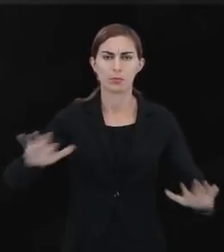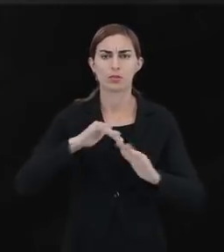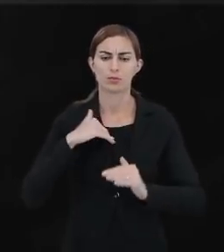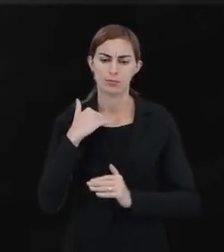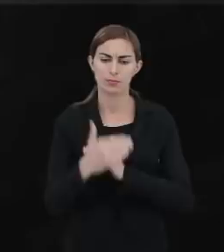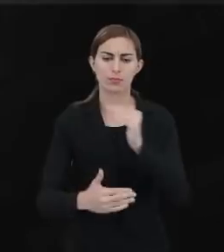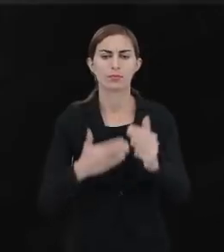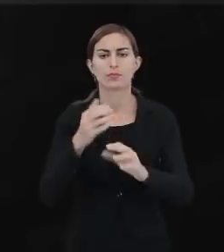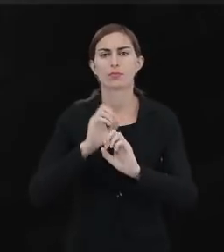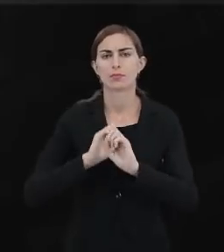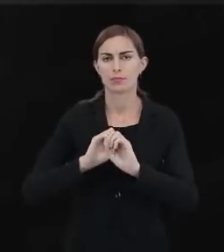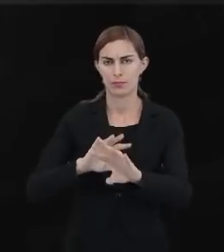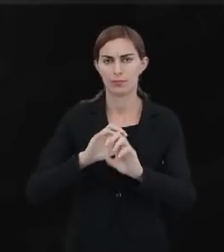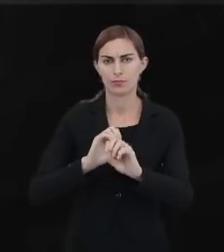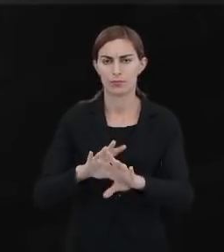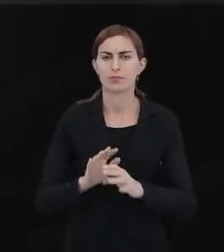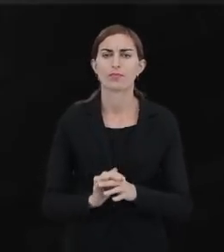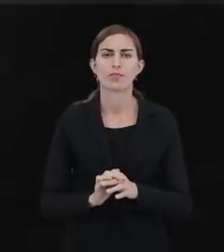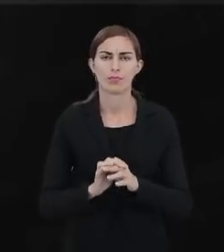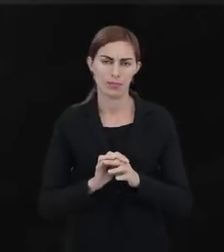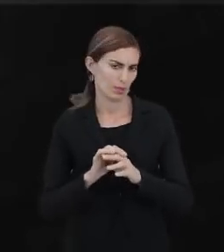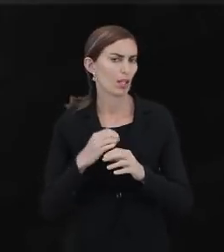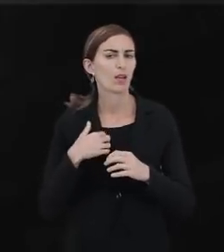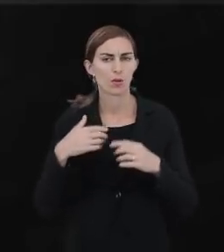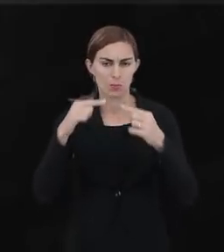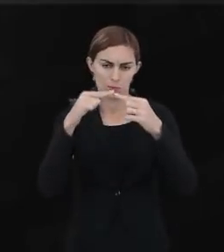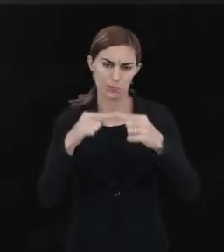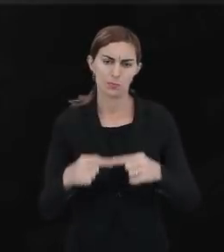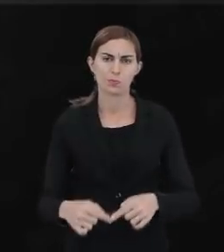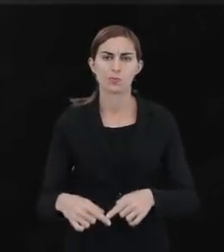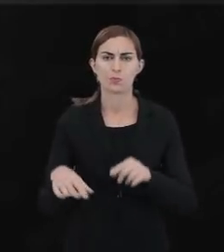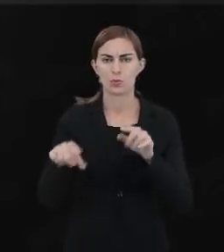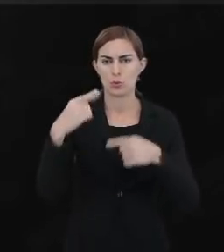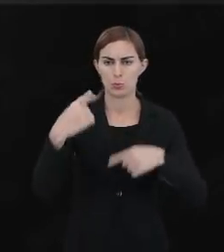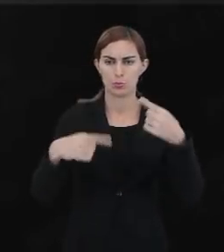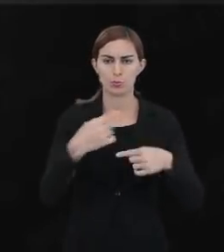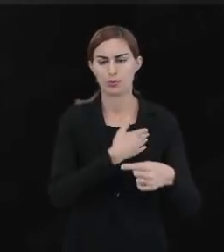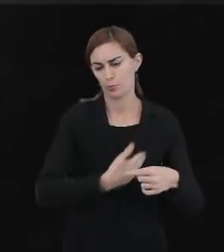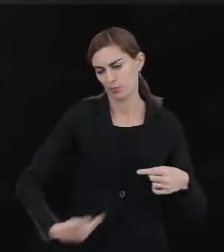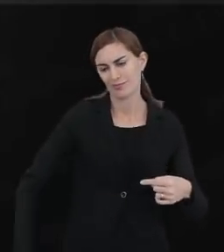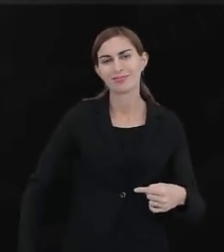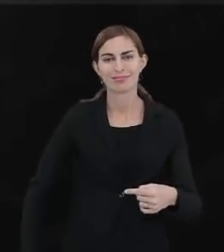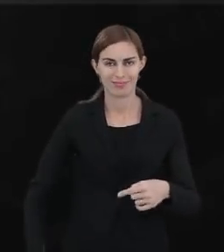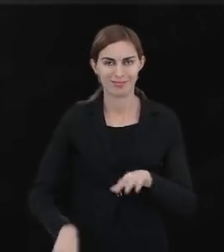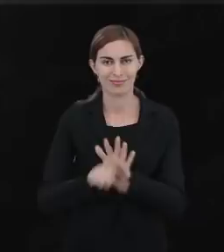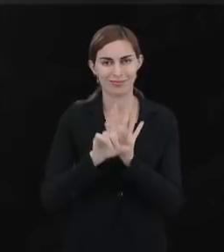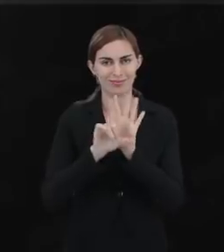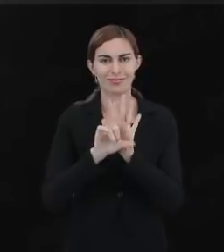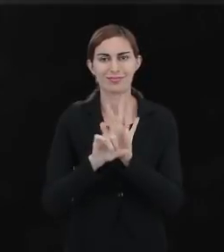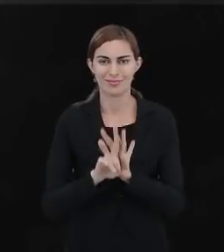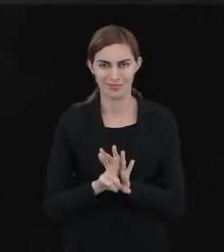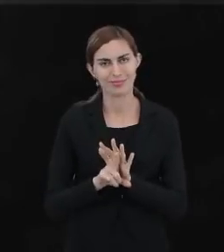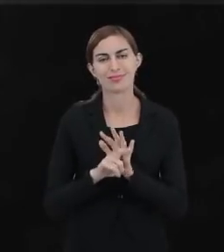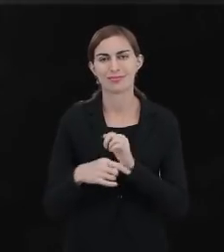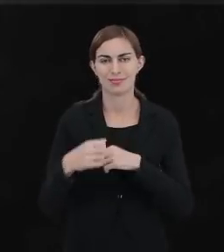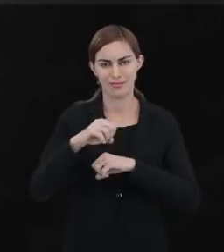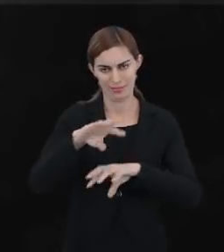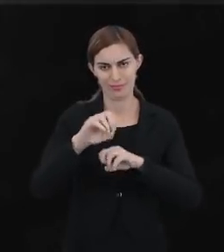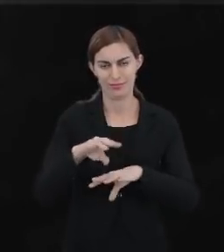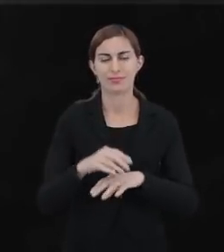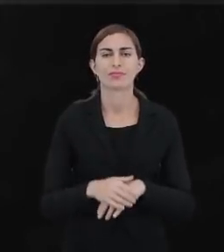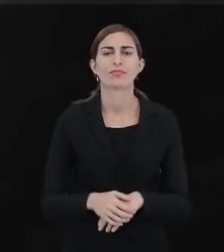desenvolvimento educacional afinadíssimo com as diretrizes das políticas públicas do estado e com a legislação educacional